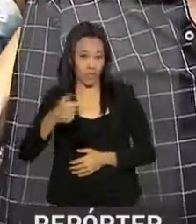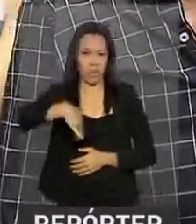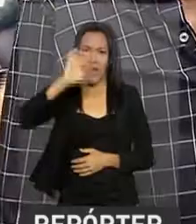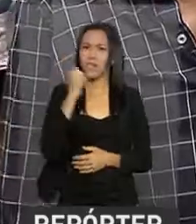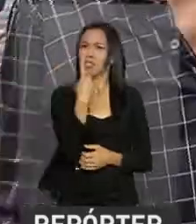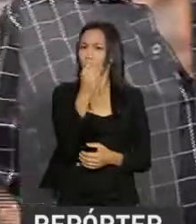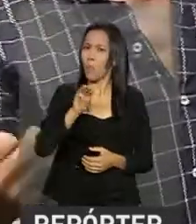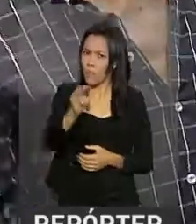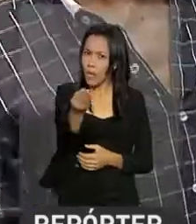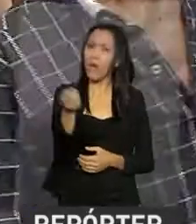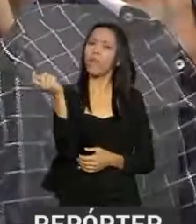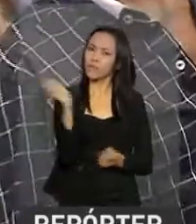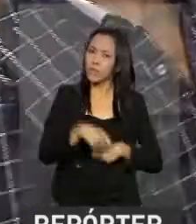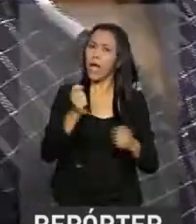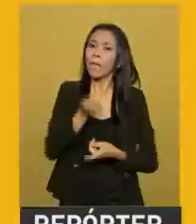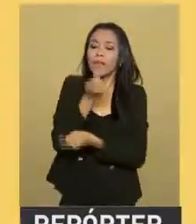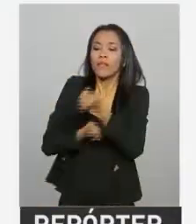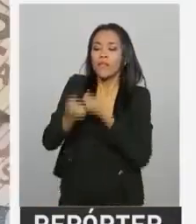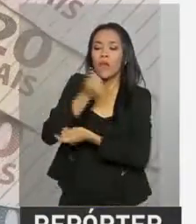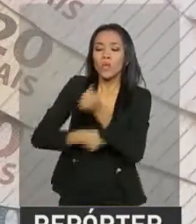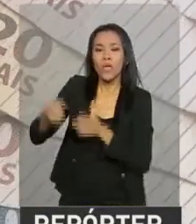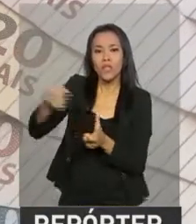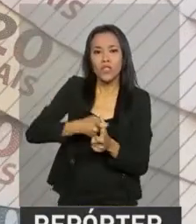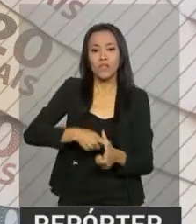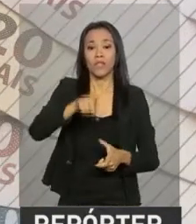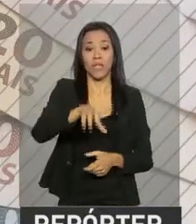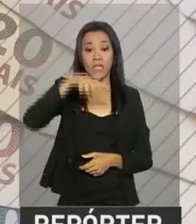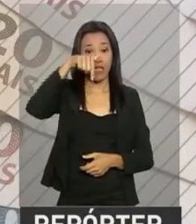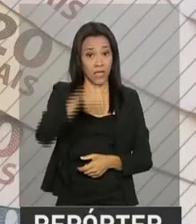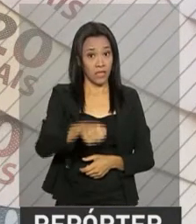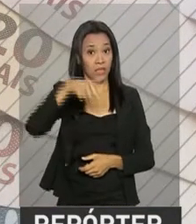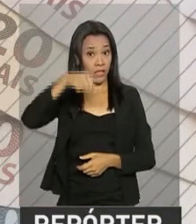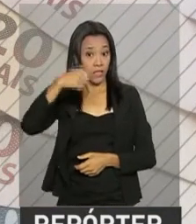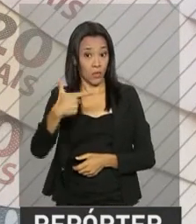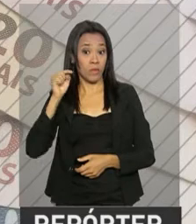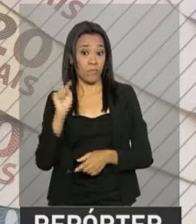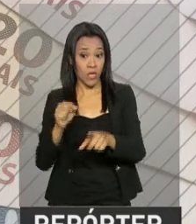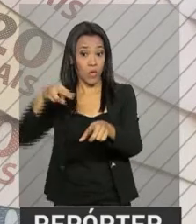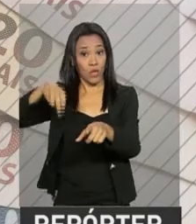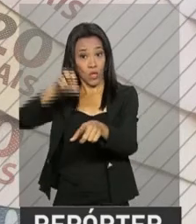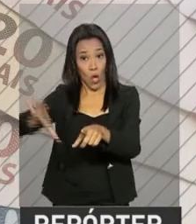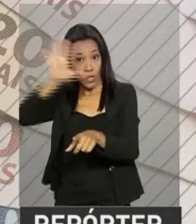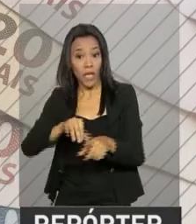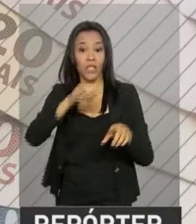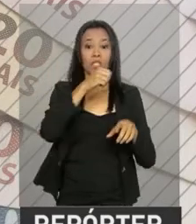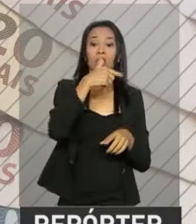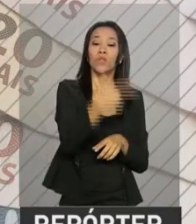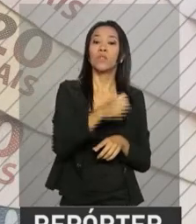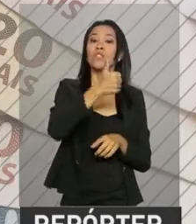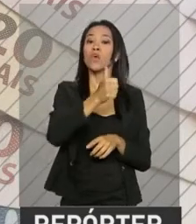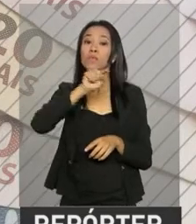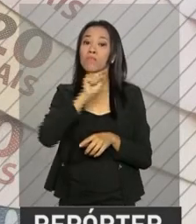de crédito podem ser renegociados são 782 mil no nordeste e 211 mil na região